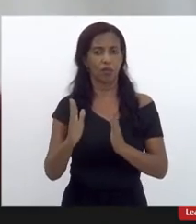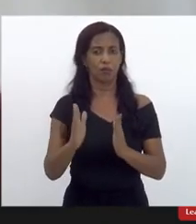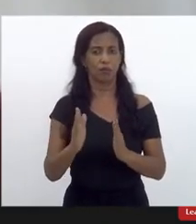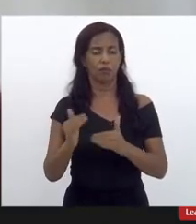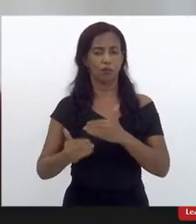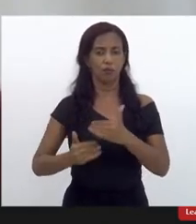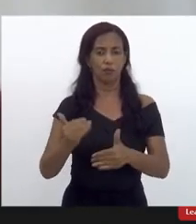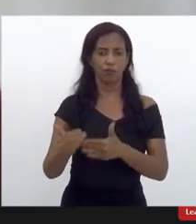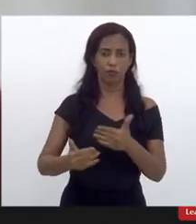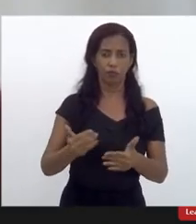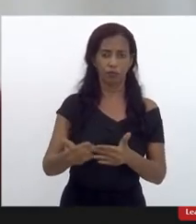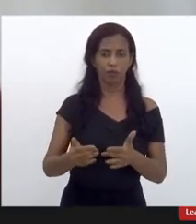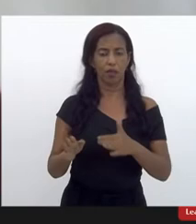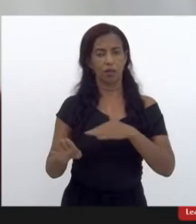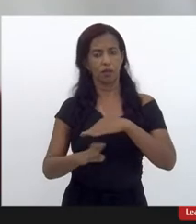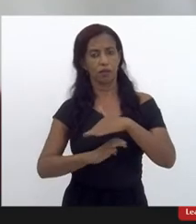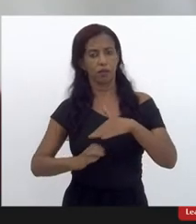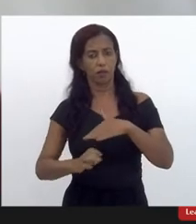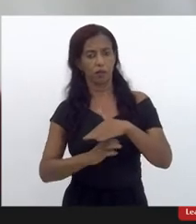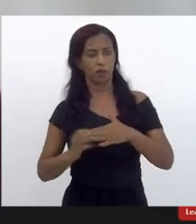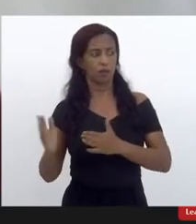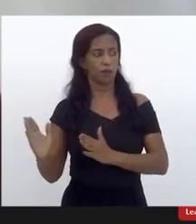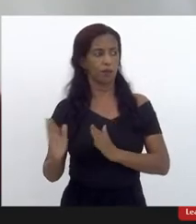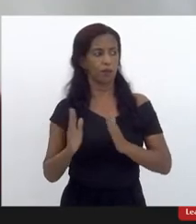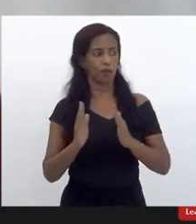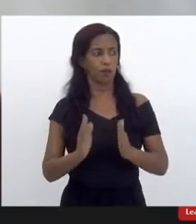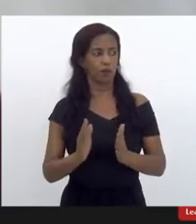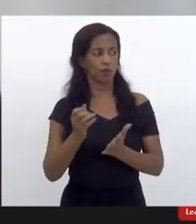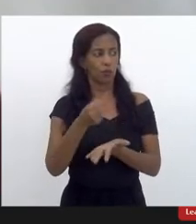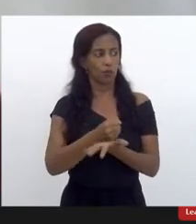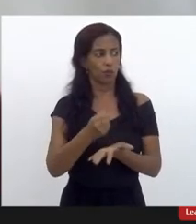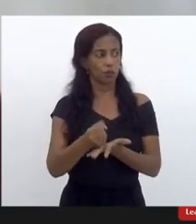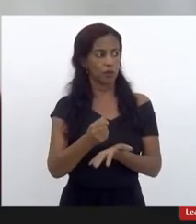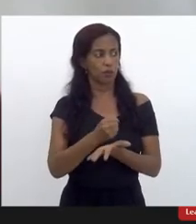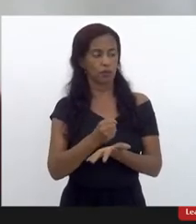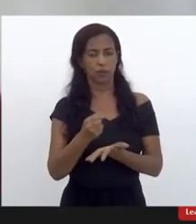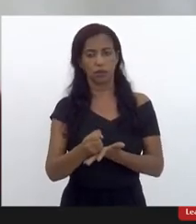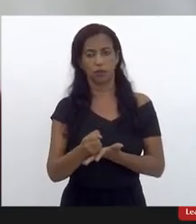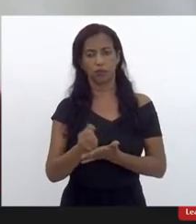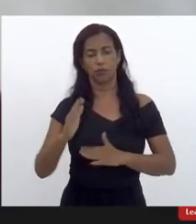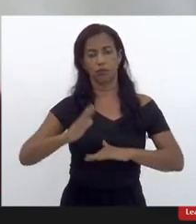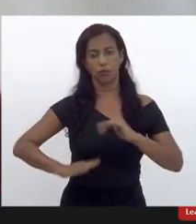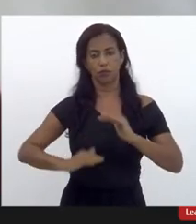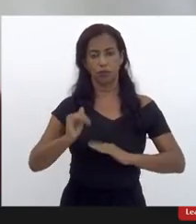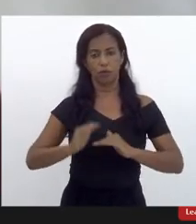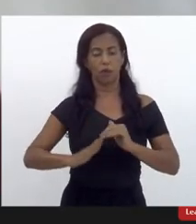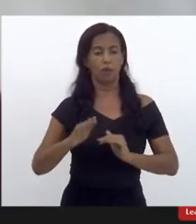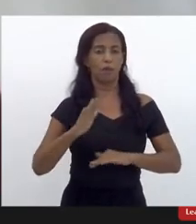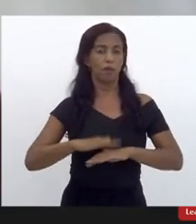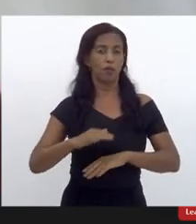processo, né? Essas empresas ainda estão num processo de contratação desses terceirizados.